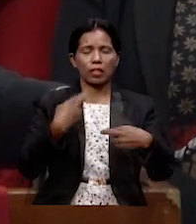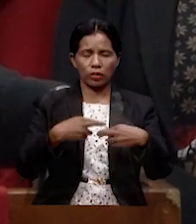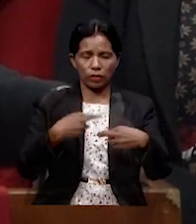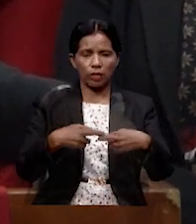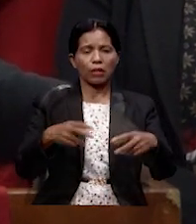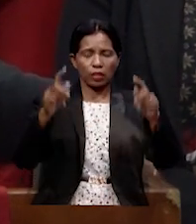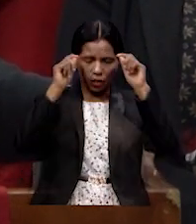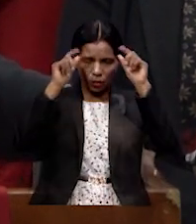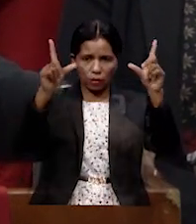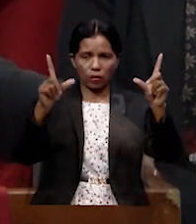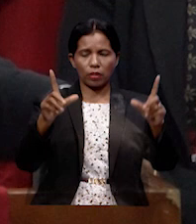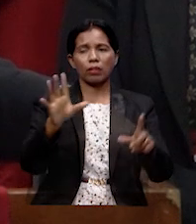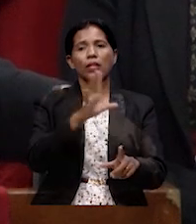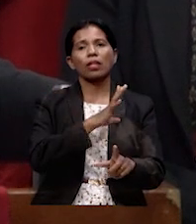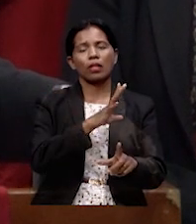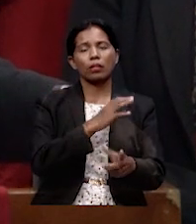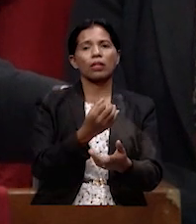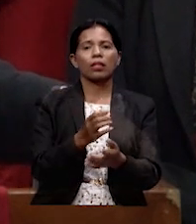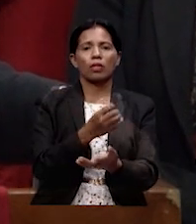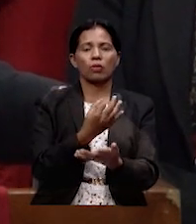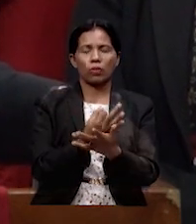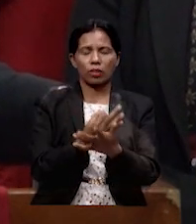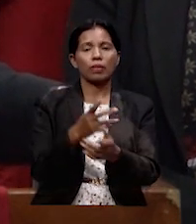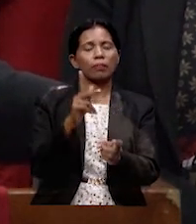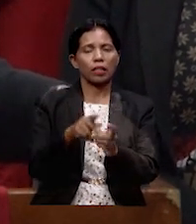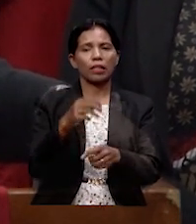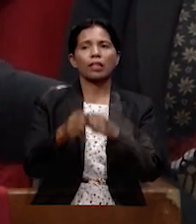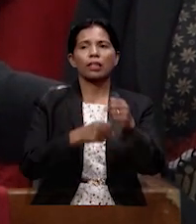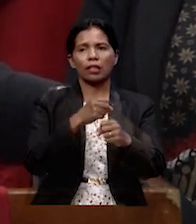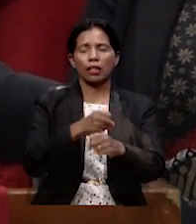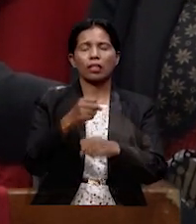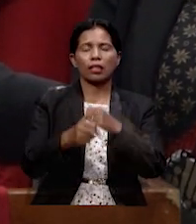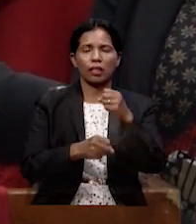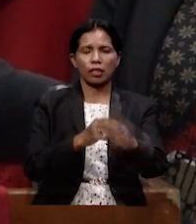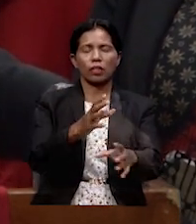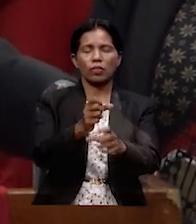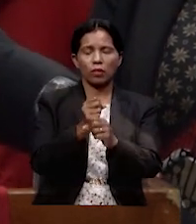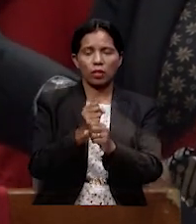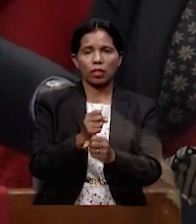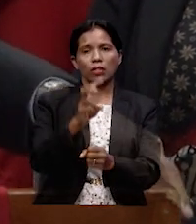agora depende do fundo petrolífero. E cada tina, isso foi 2 bilhões de dólares.